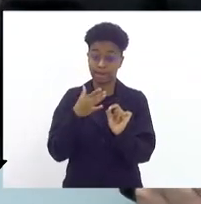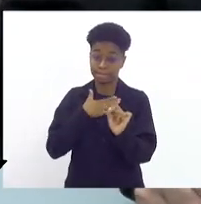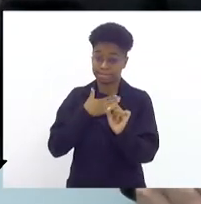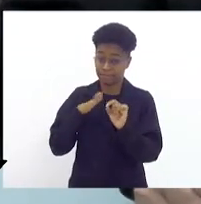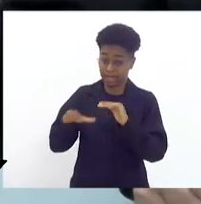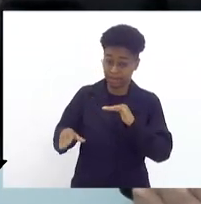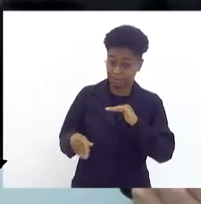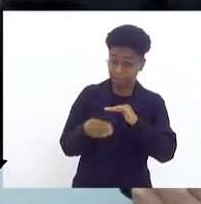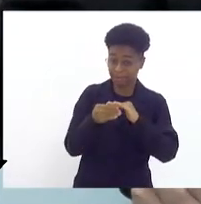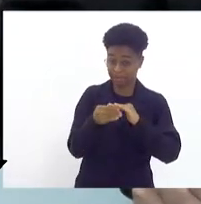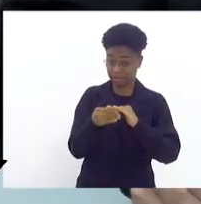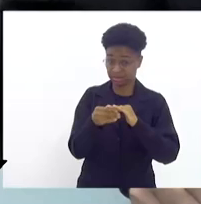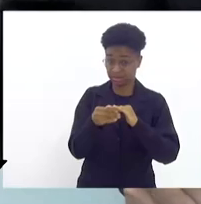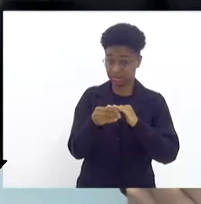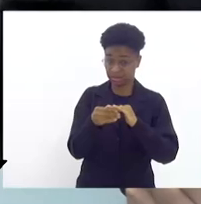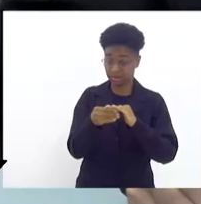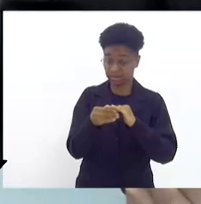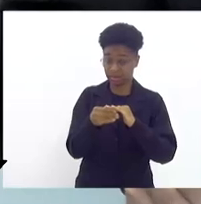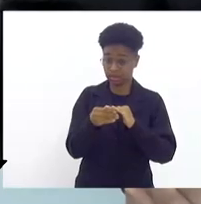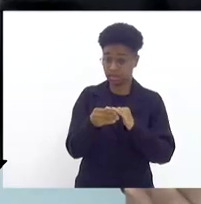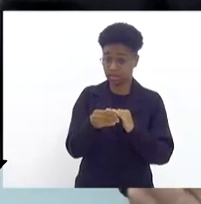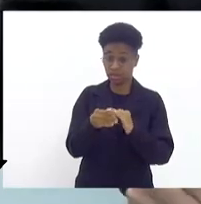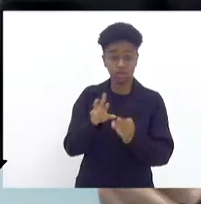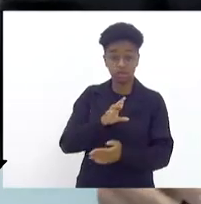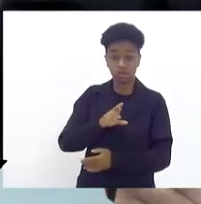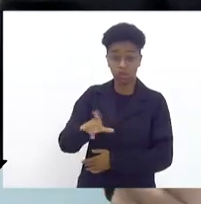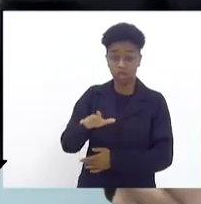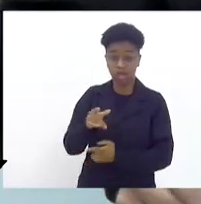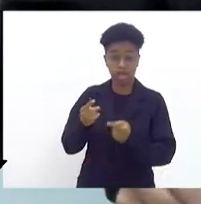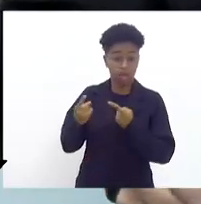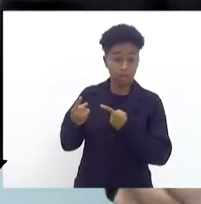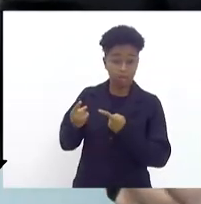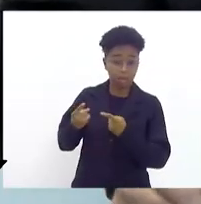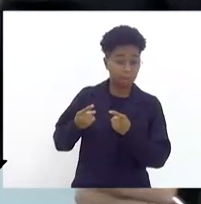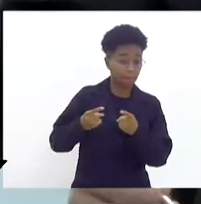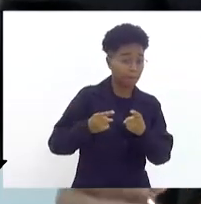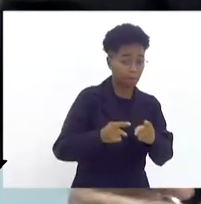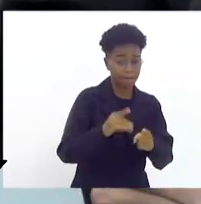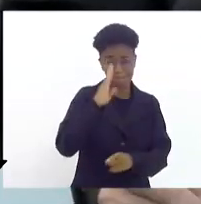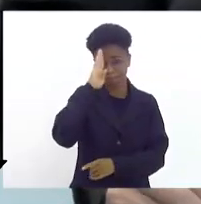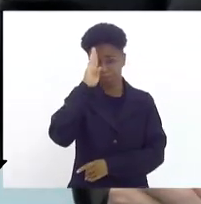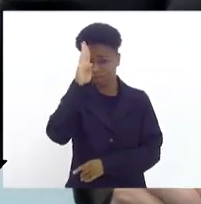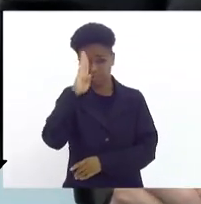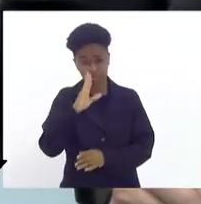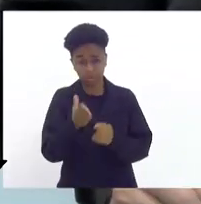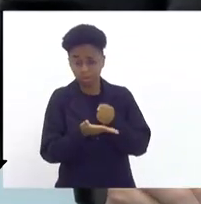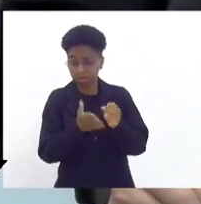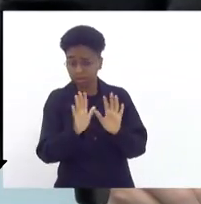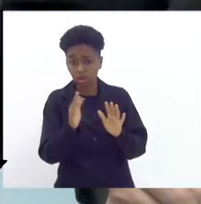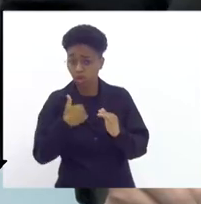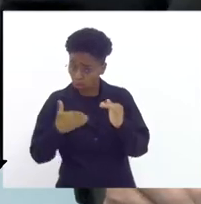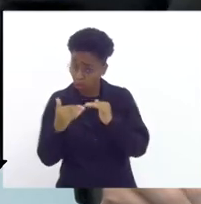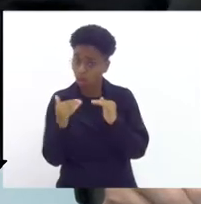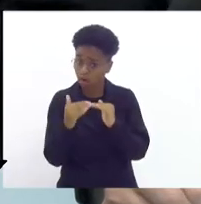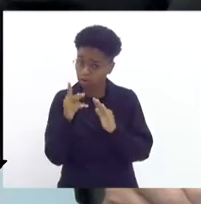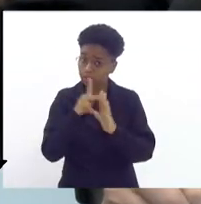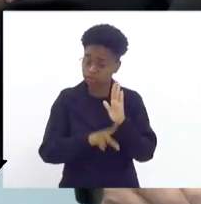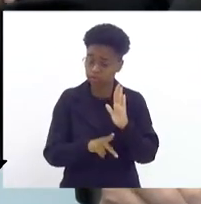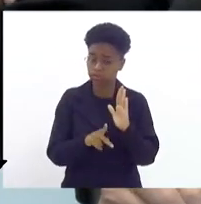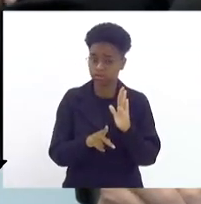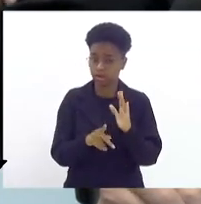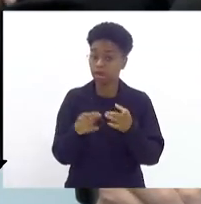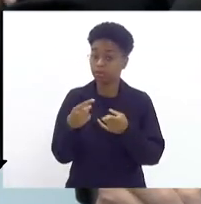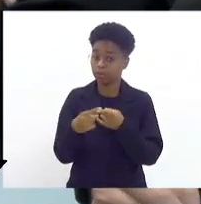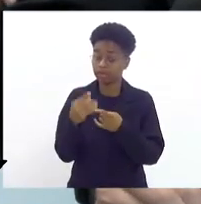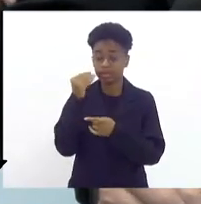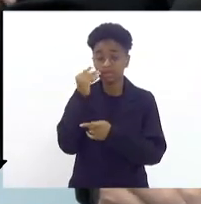emenda não foi contestar o objeto principal do projeto, com o qual eu concordo completamente. O projeto quer